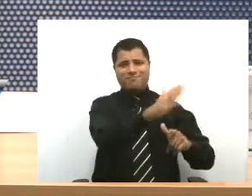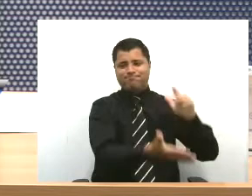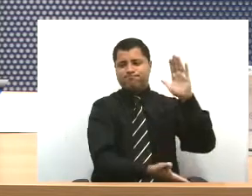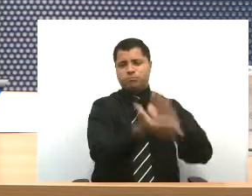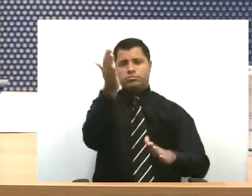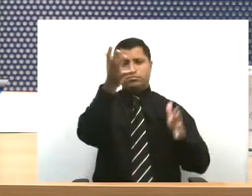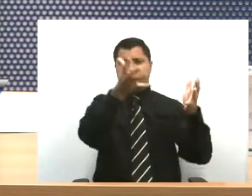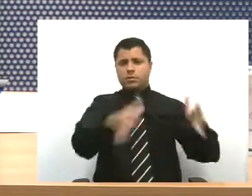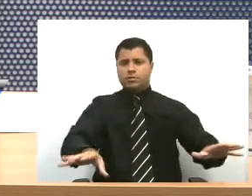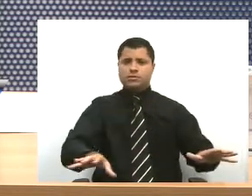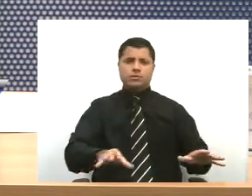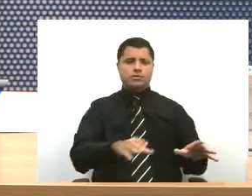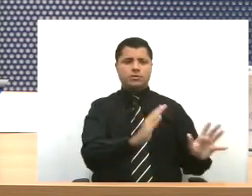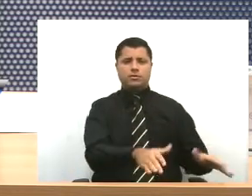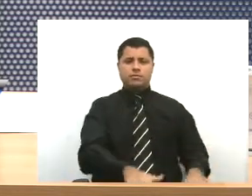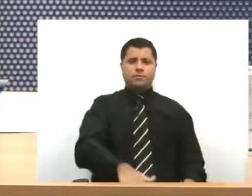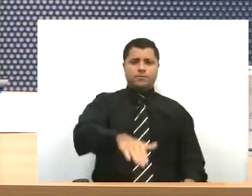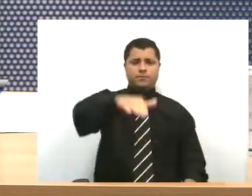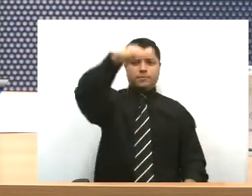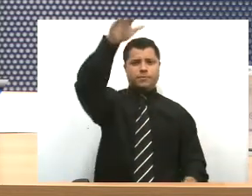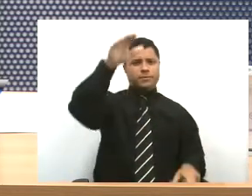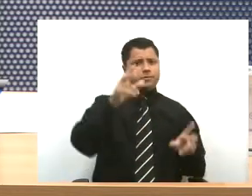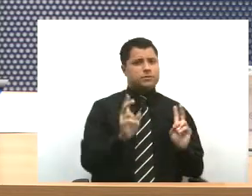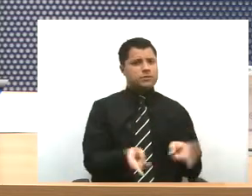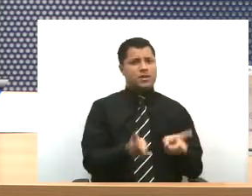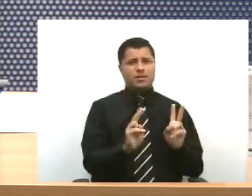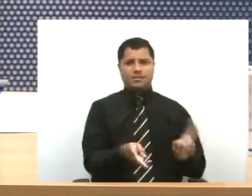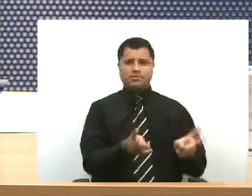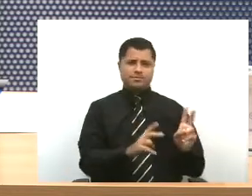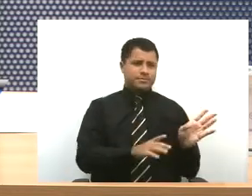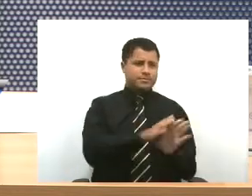a cultura deles, isso tem assim nos acarretado